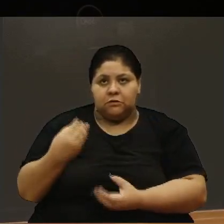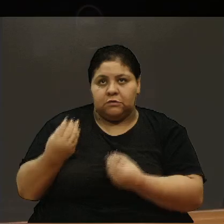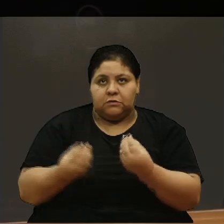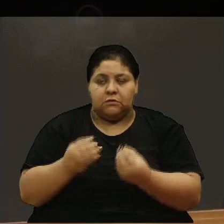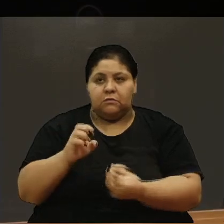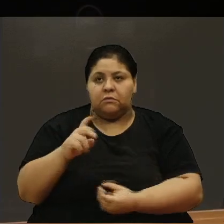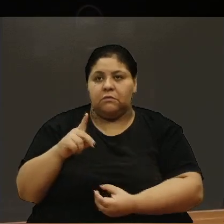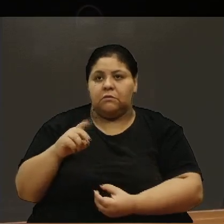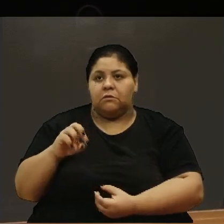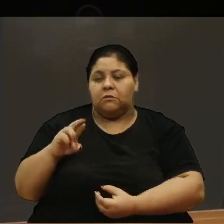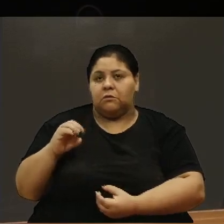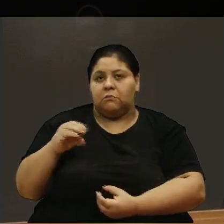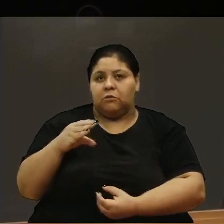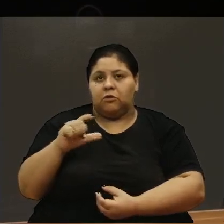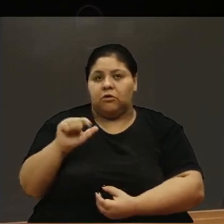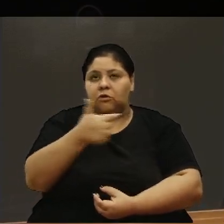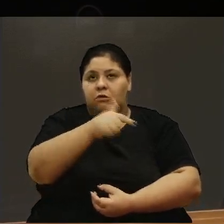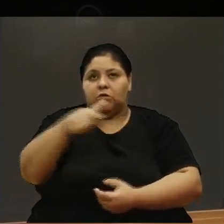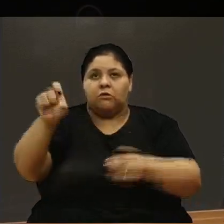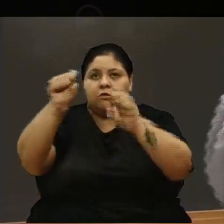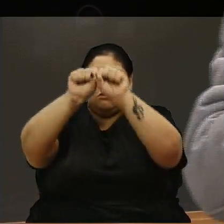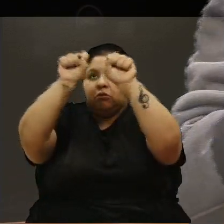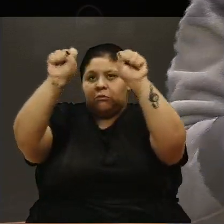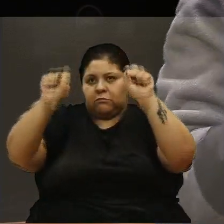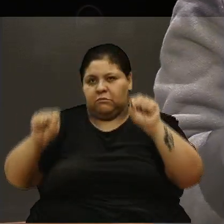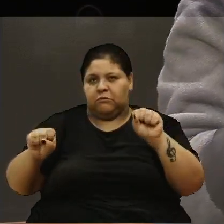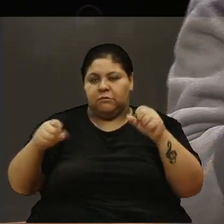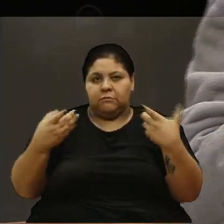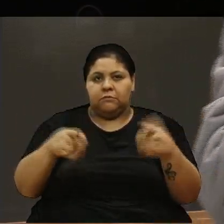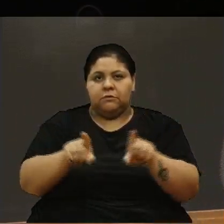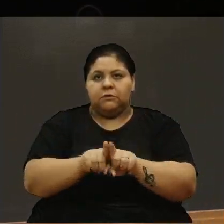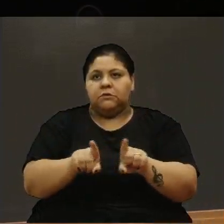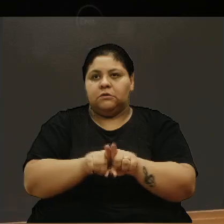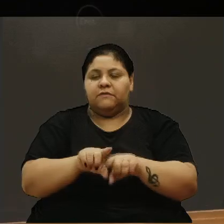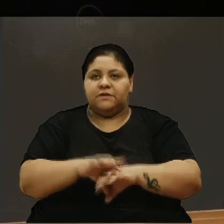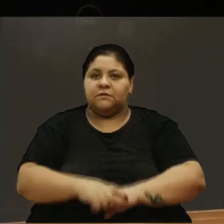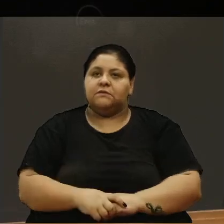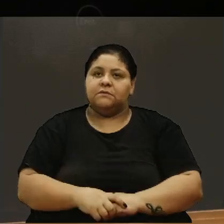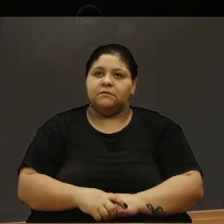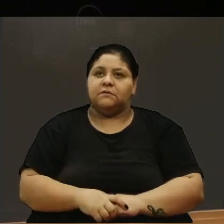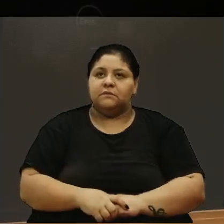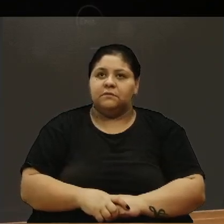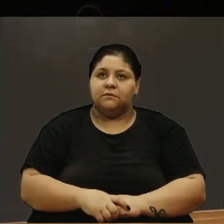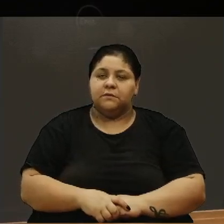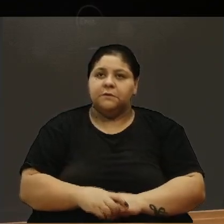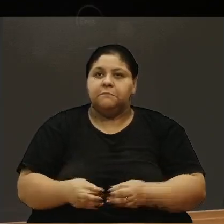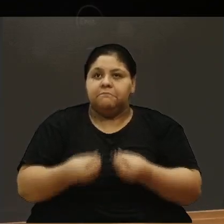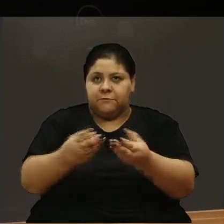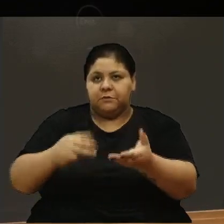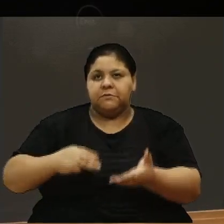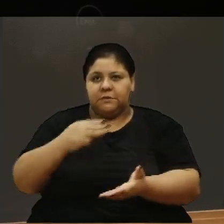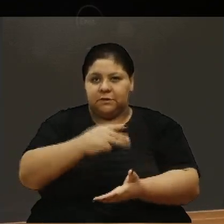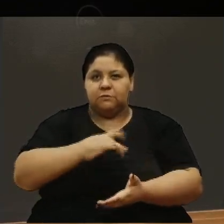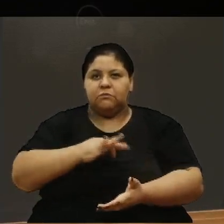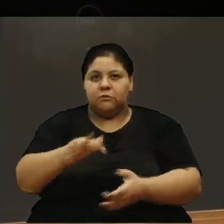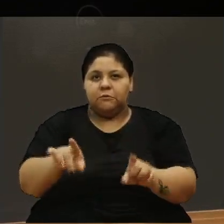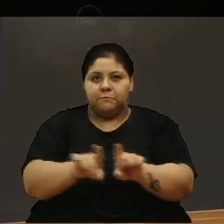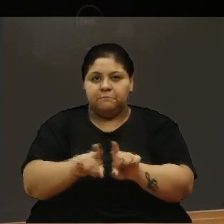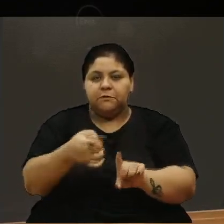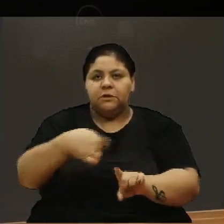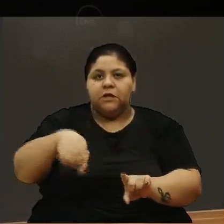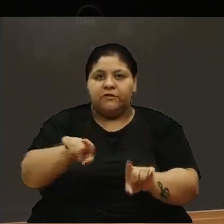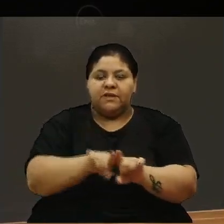EPROC e como são outros sistemas, como o Showmate, disponibilizado pelo Ministério Público do Trabalho e o Ministério Público Federal. Nós